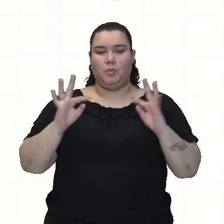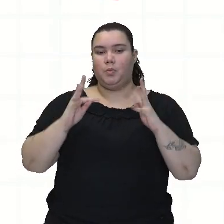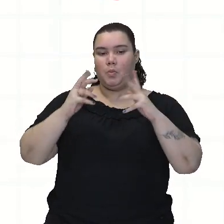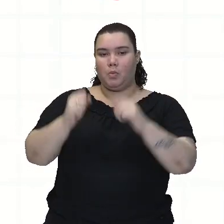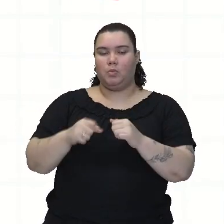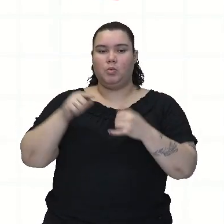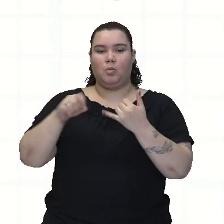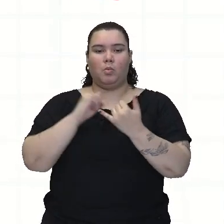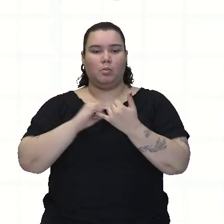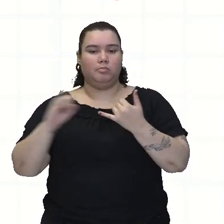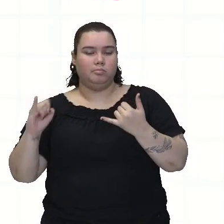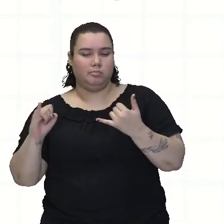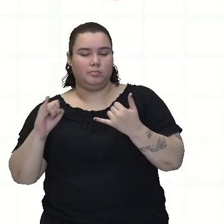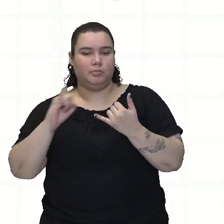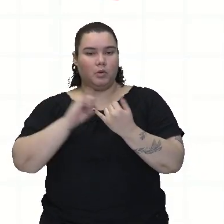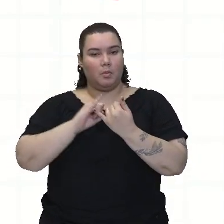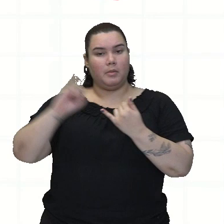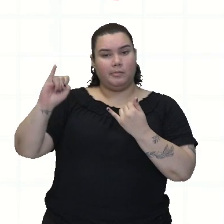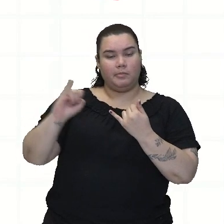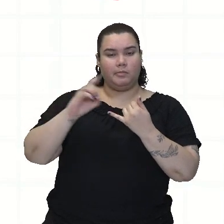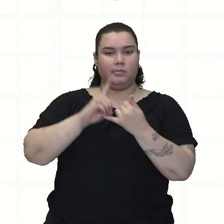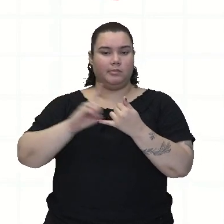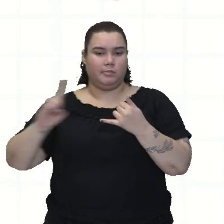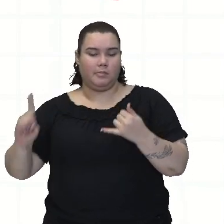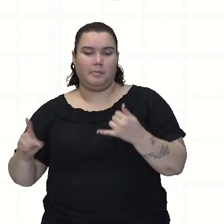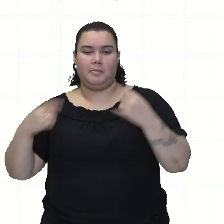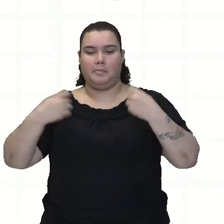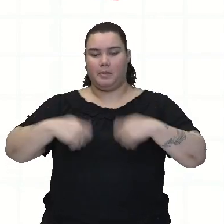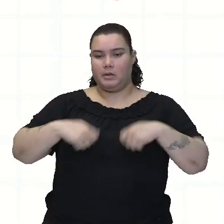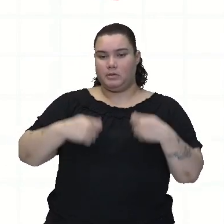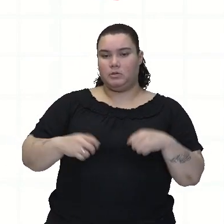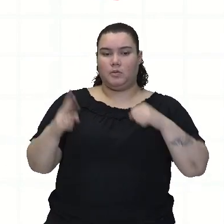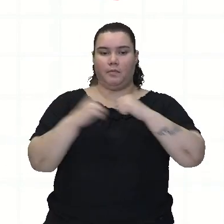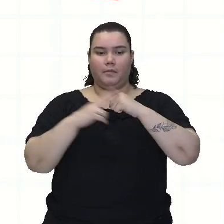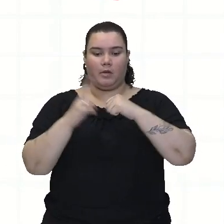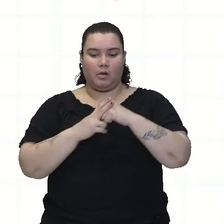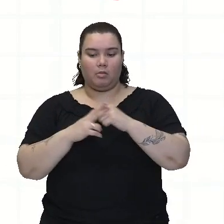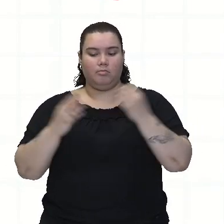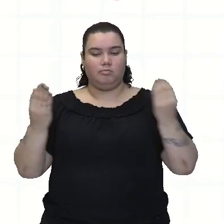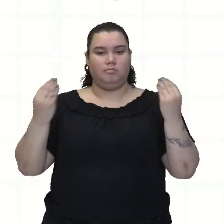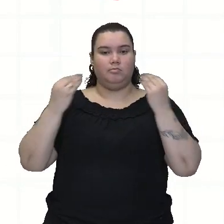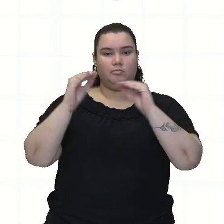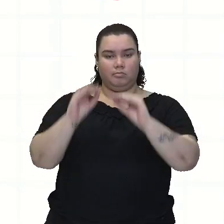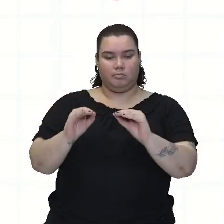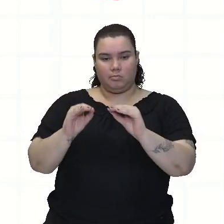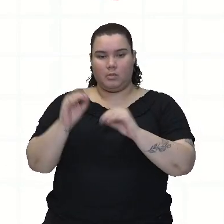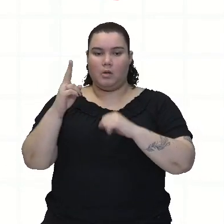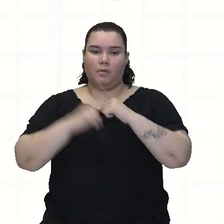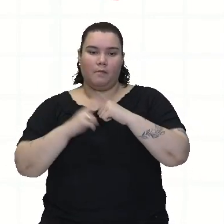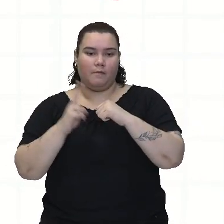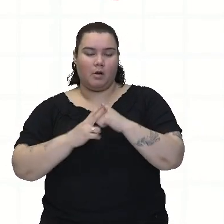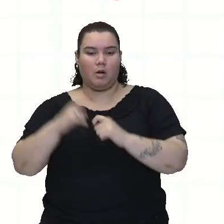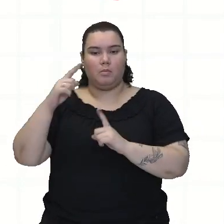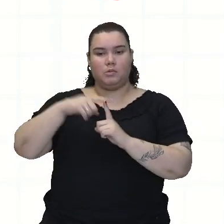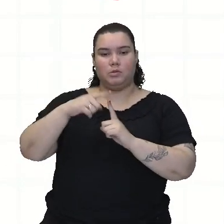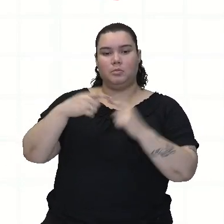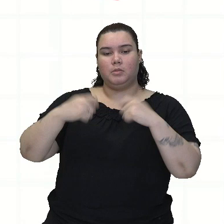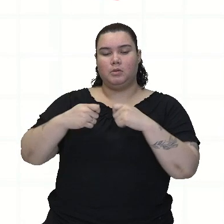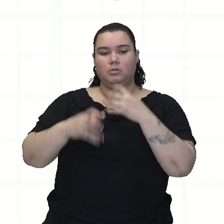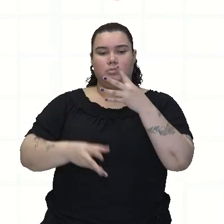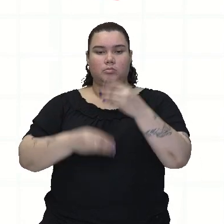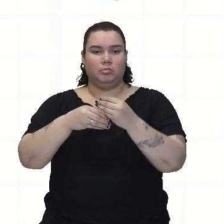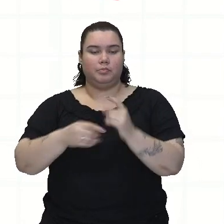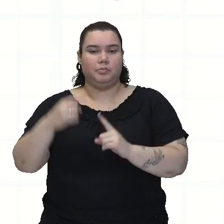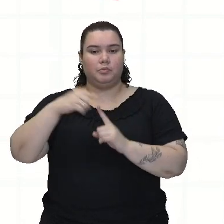vão precisar de um verbo que os atraia, que seja um verbo transitivo, que pode ser direto ou